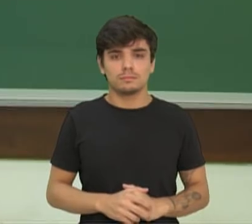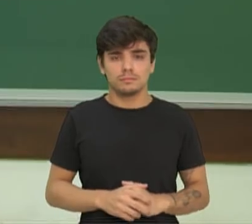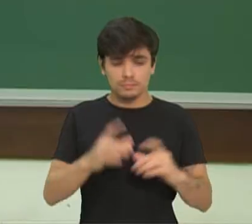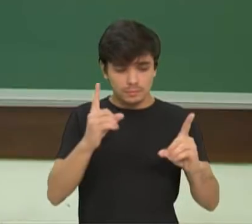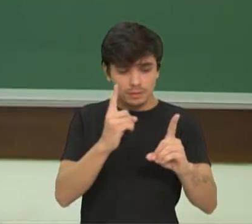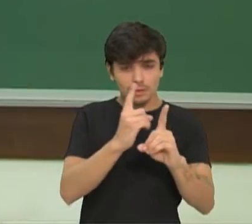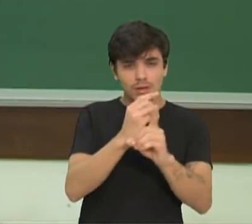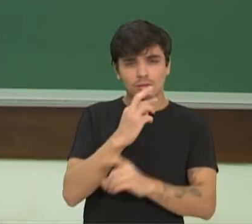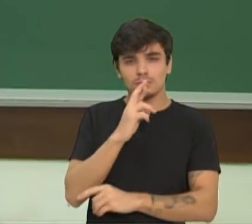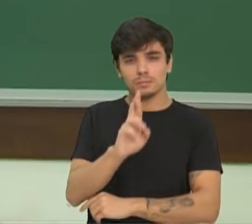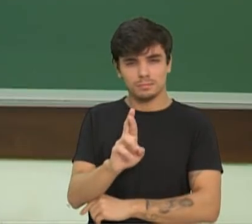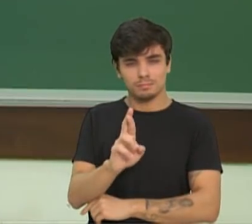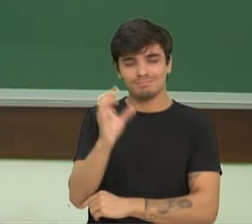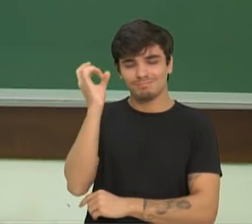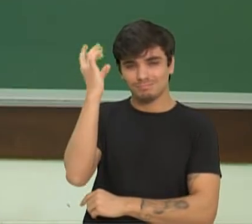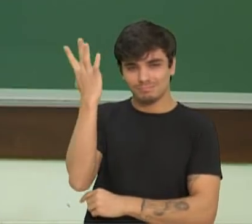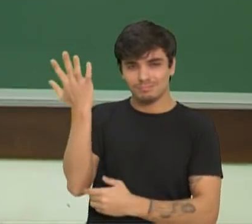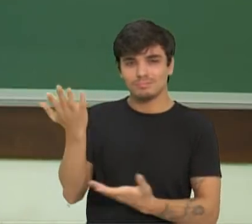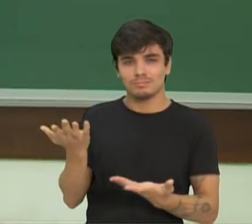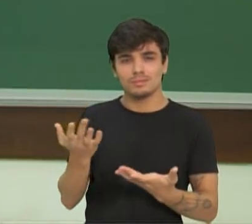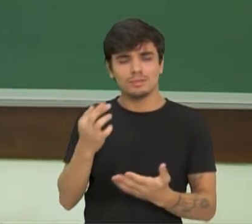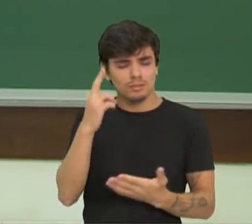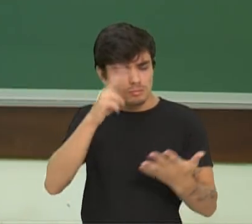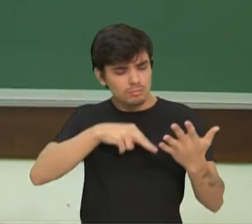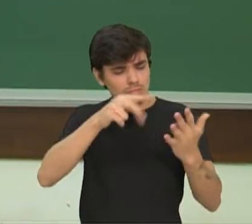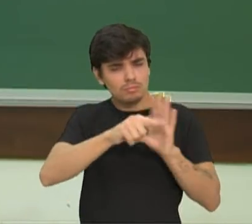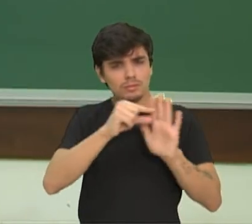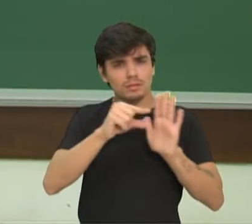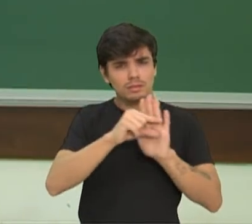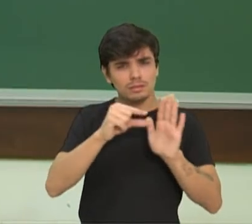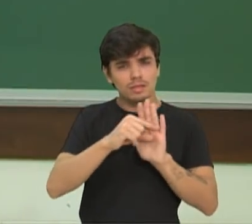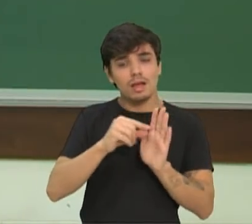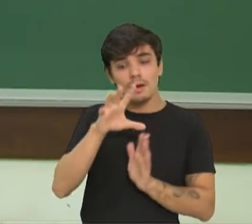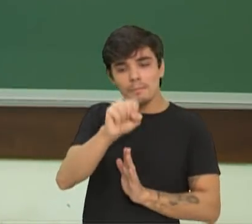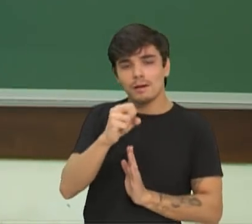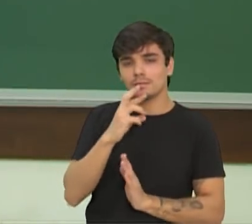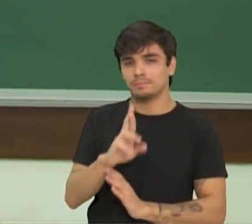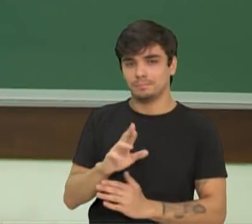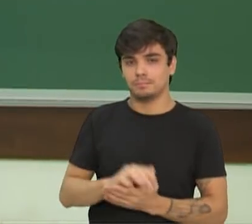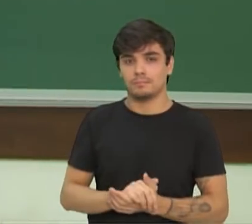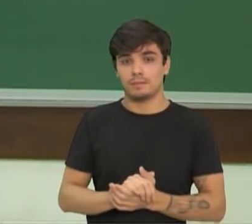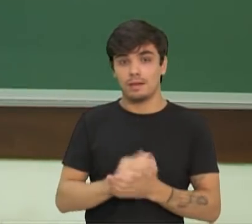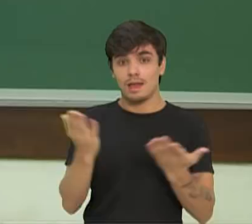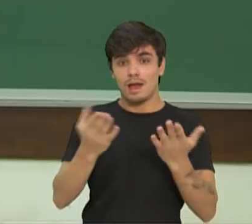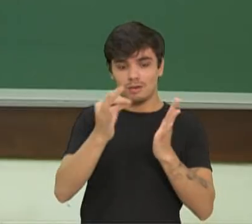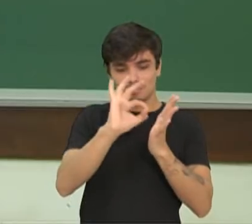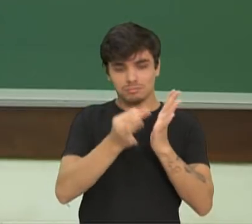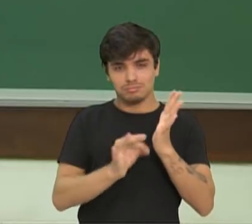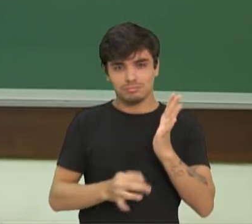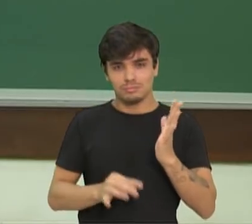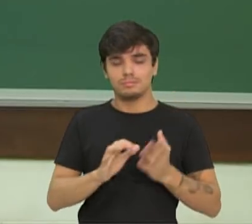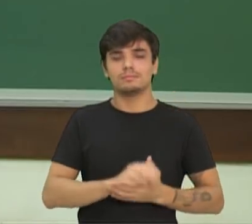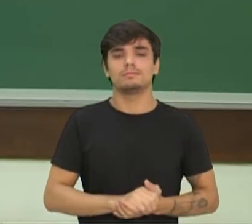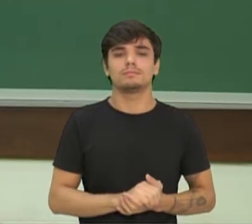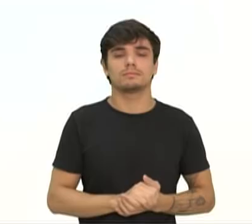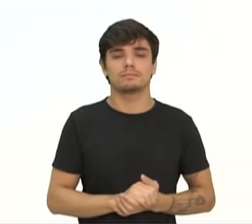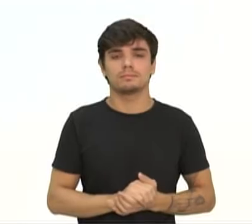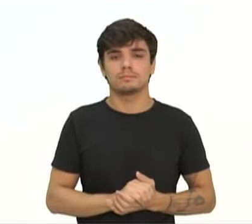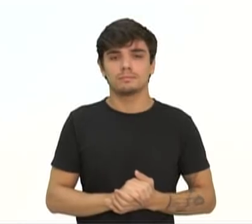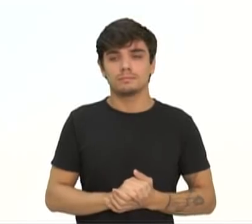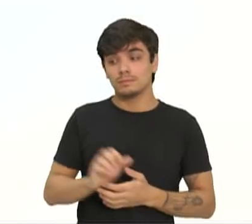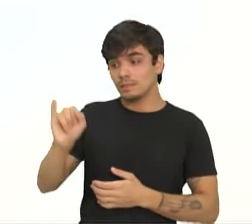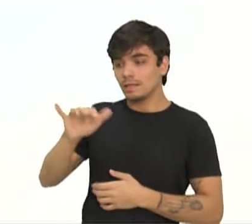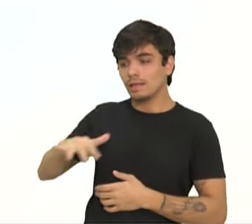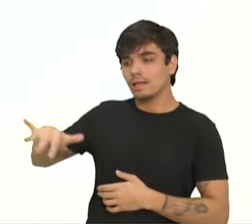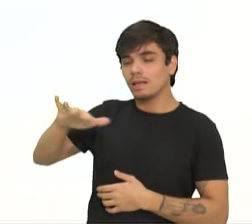Encontrou a resposta? Estava fácil, né? Era só reler o texto e retirar a resposta. Então vamos para a correção. A ilha